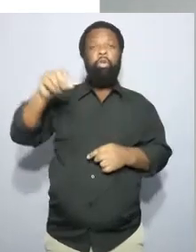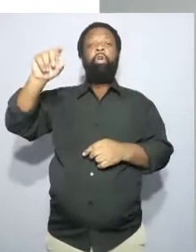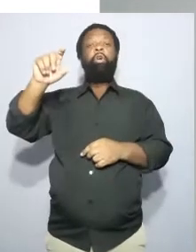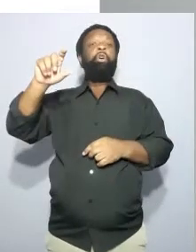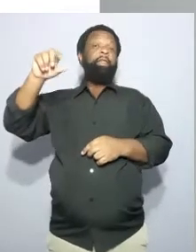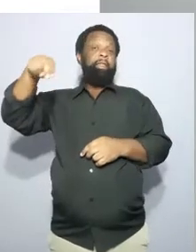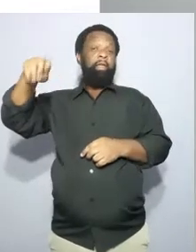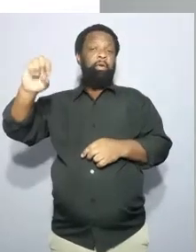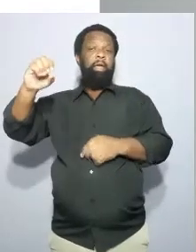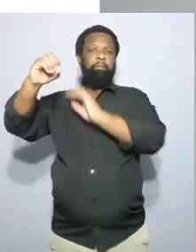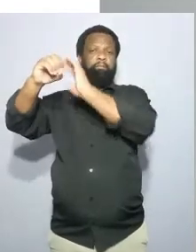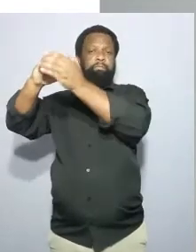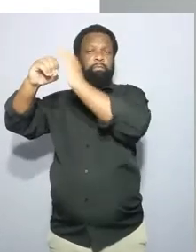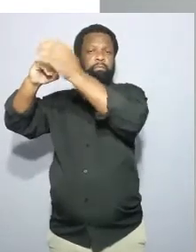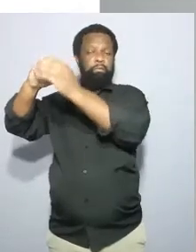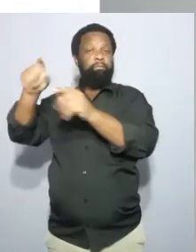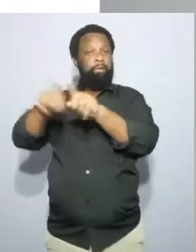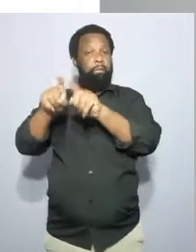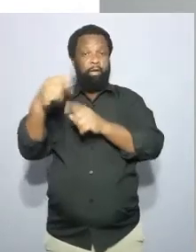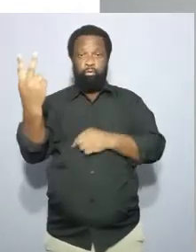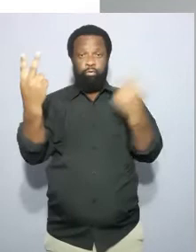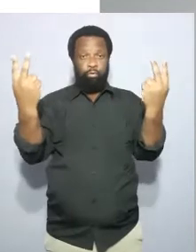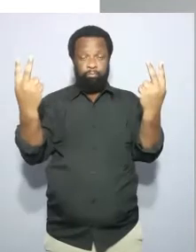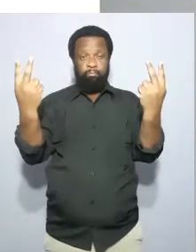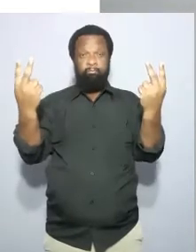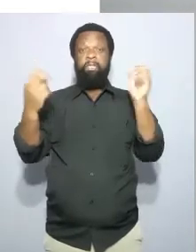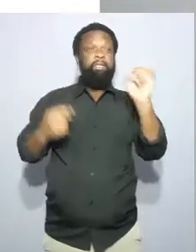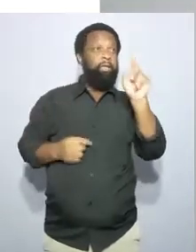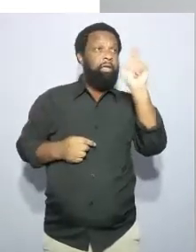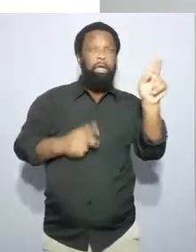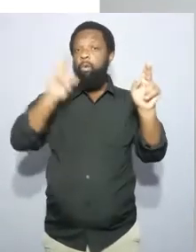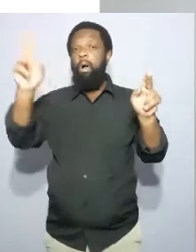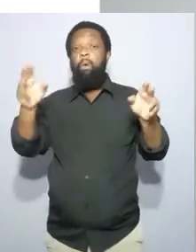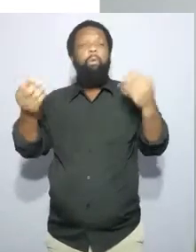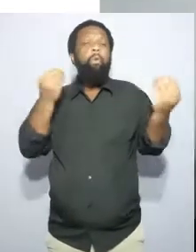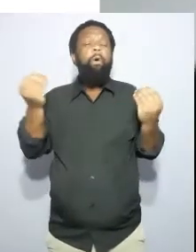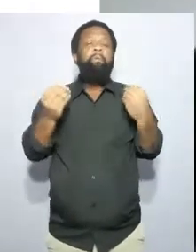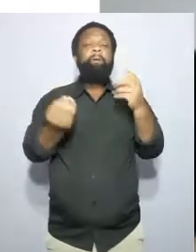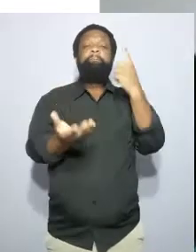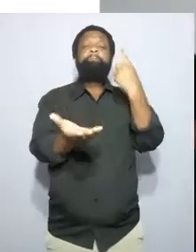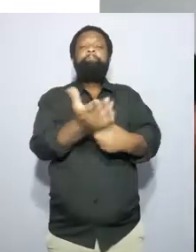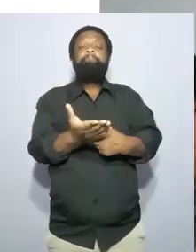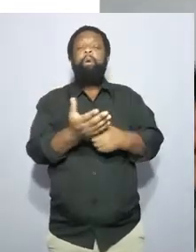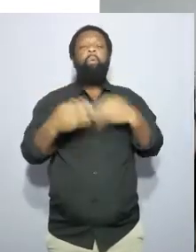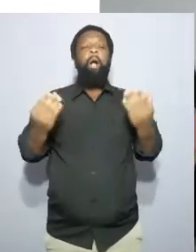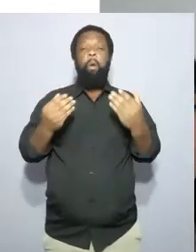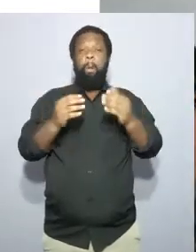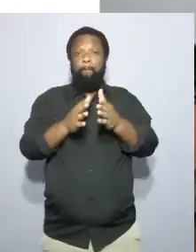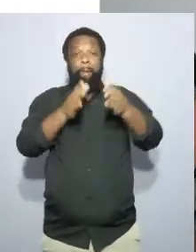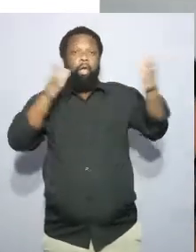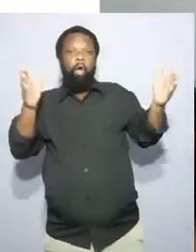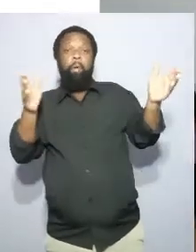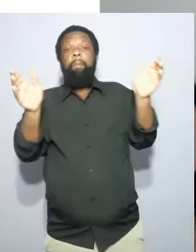uma, duas camadas e neônio também. Se os dois têm duas camadas, como que nós definimos quem é